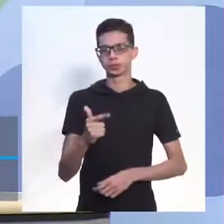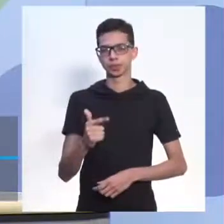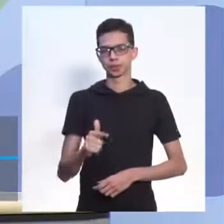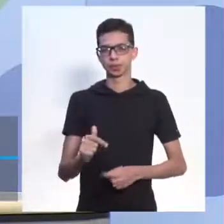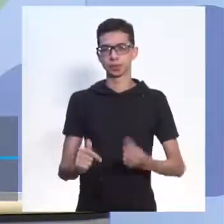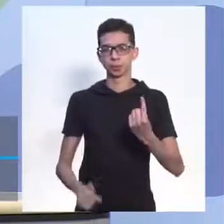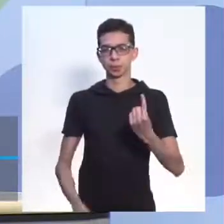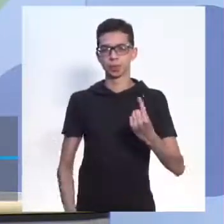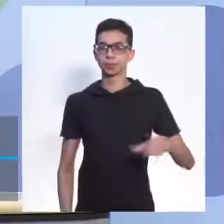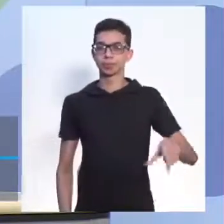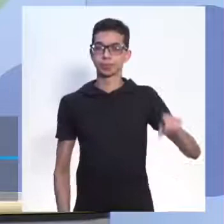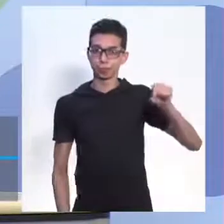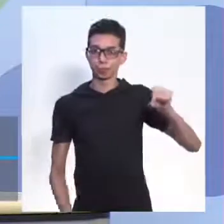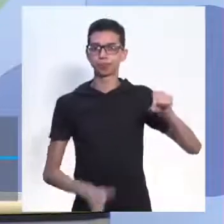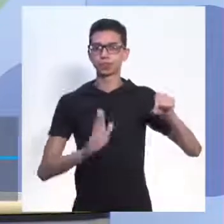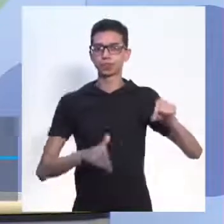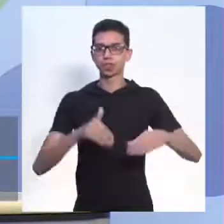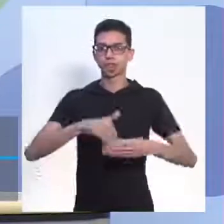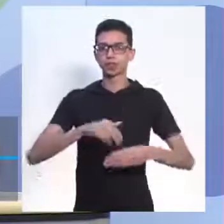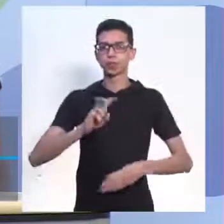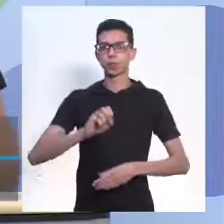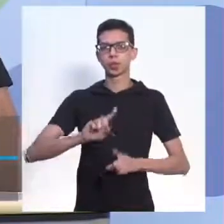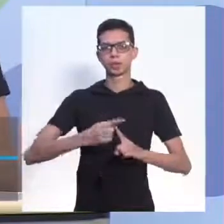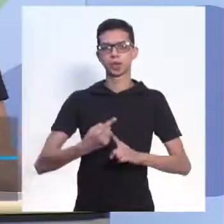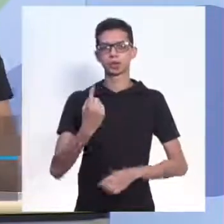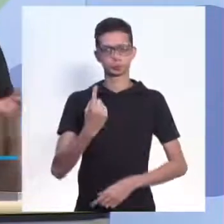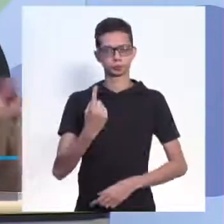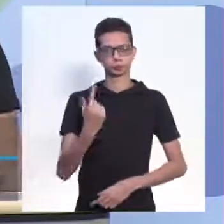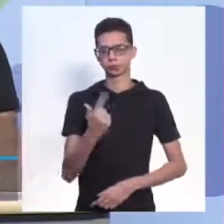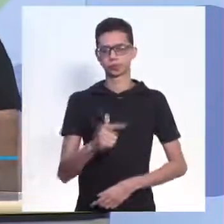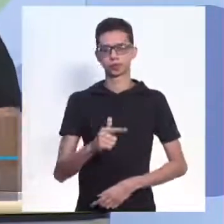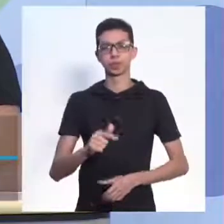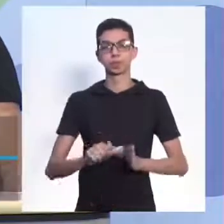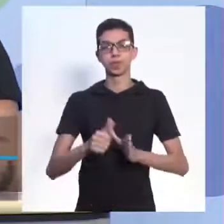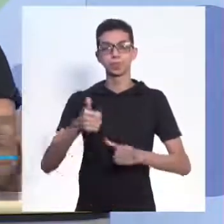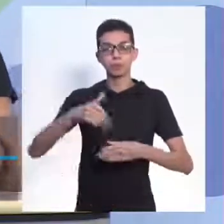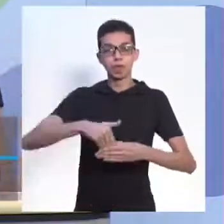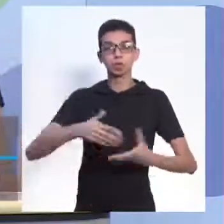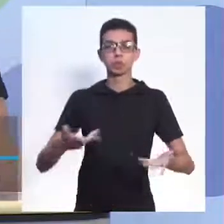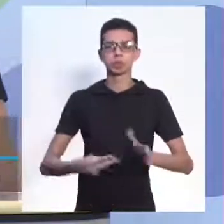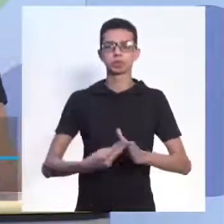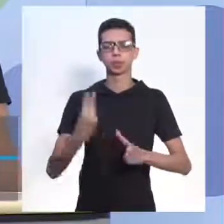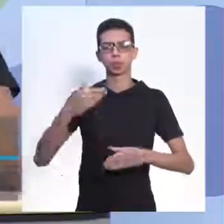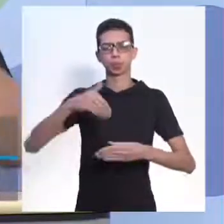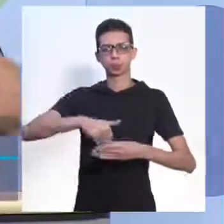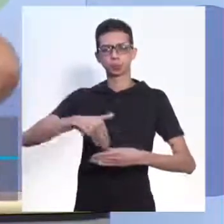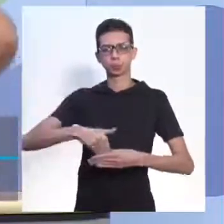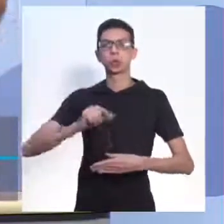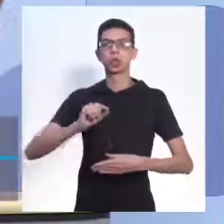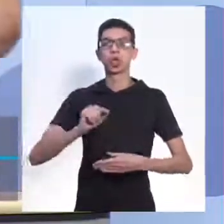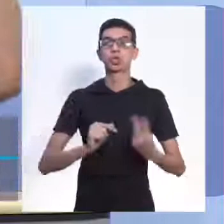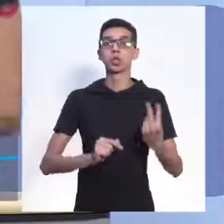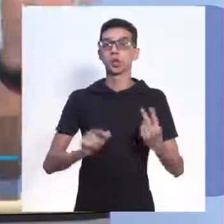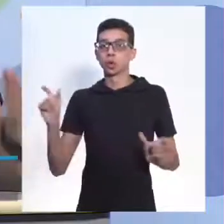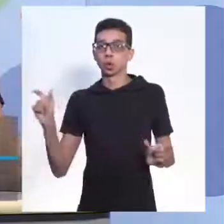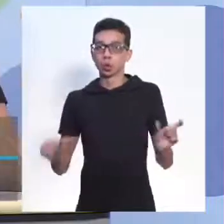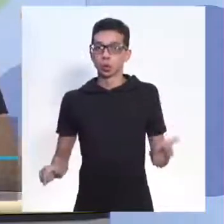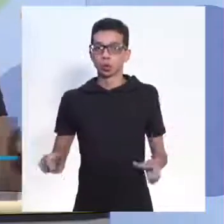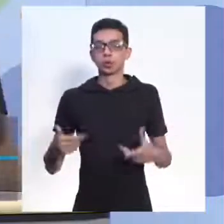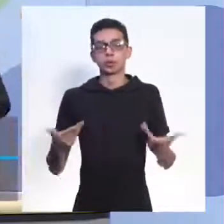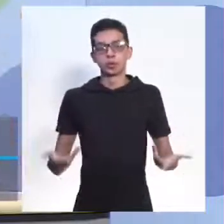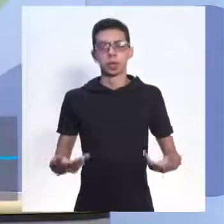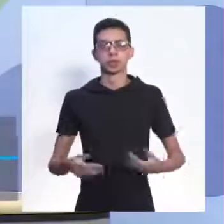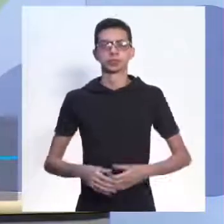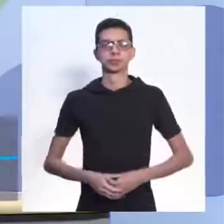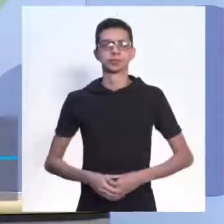candidato com 50 mais um no primeiro turno aí como no segundo são dois candidatos aí seria muito teria que ser muito